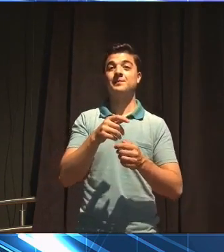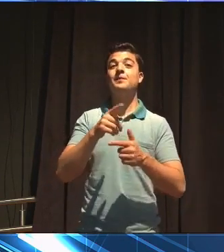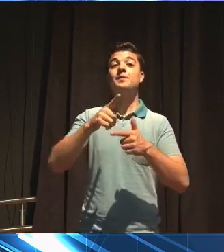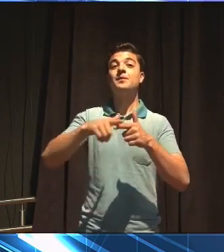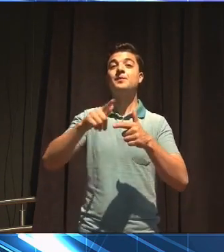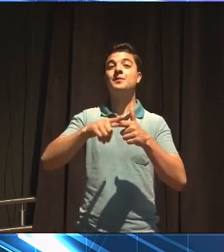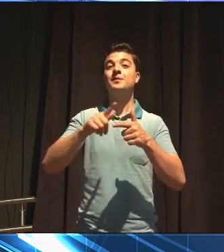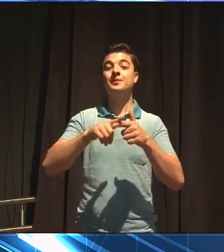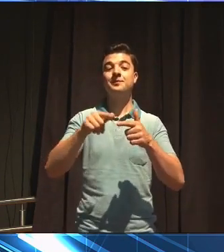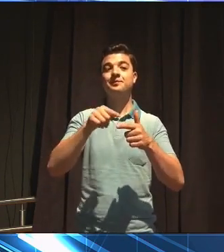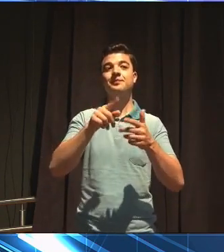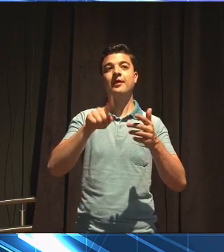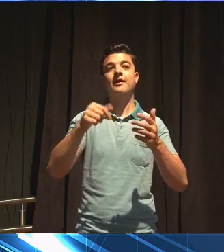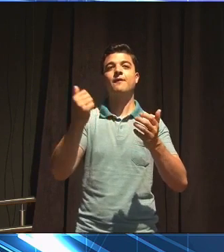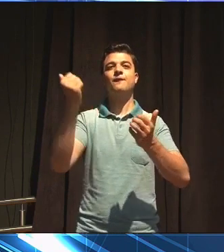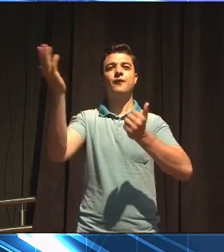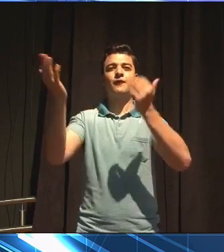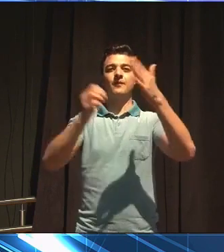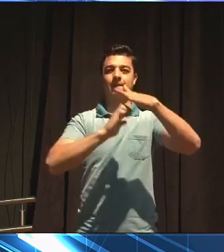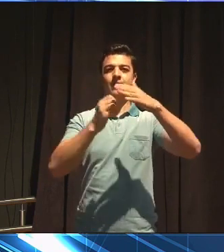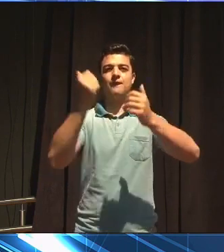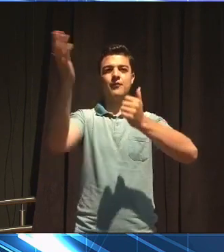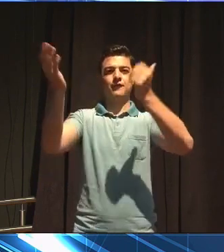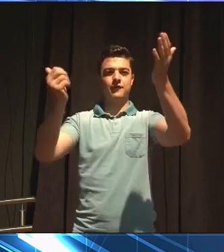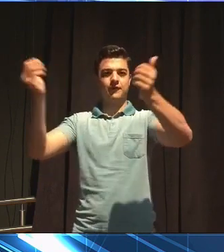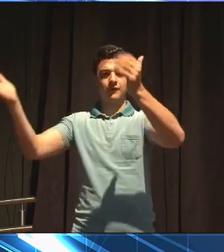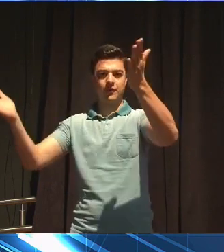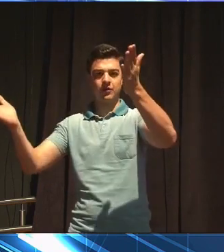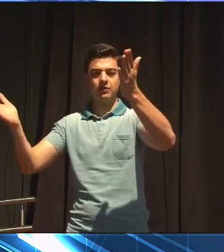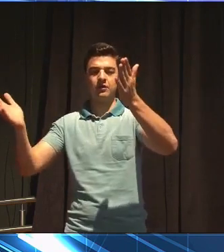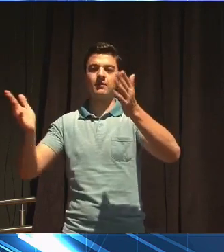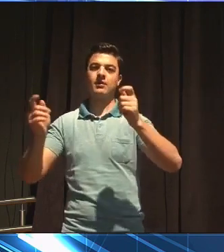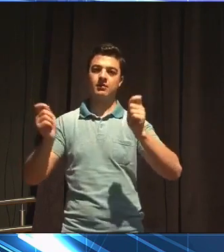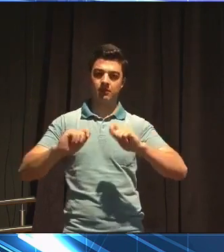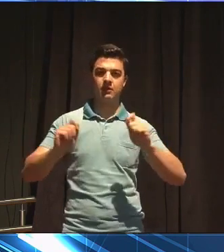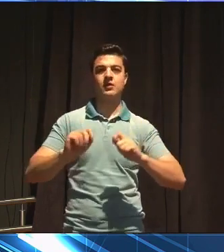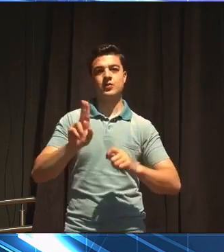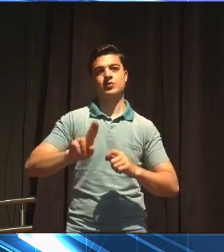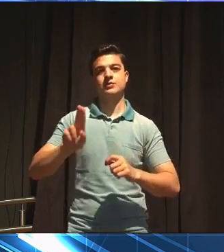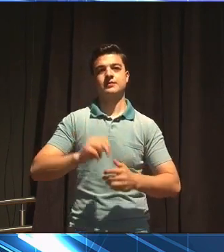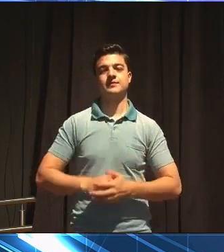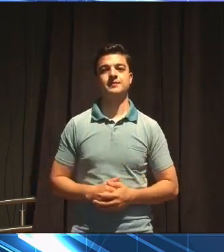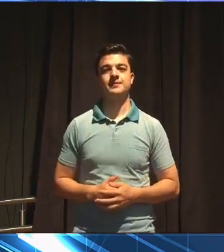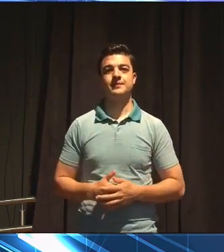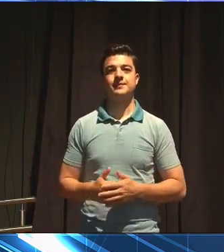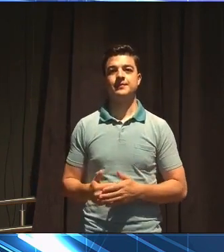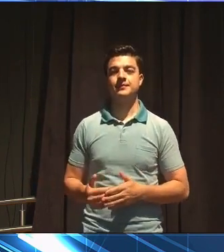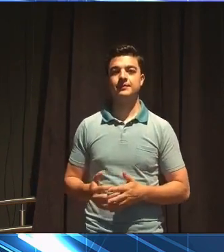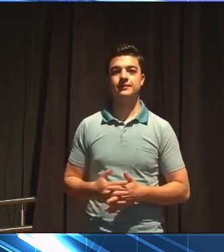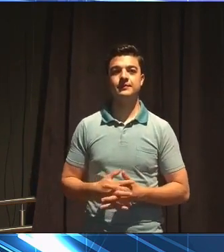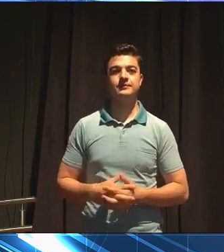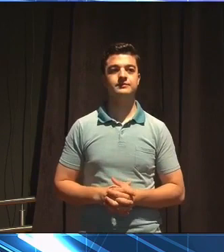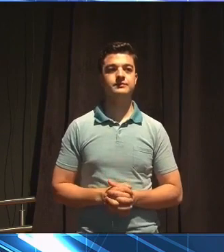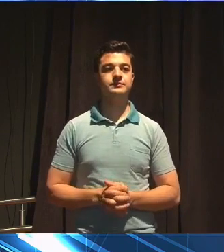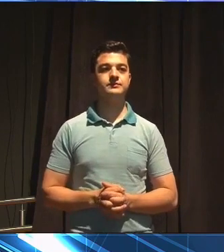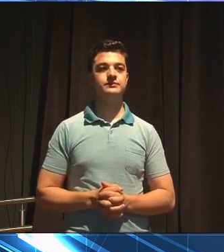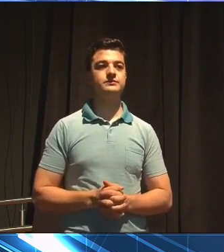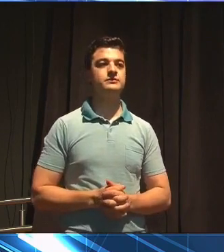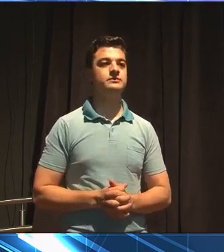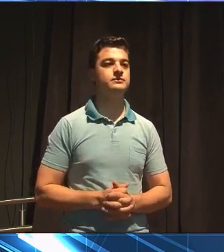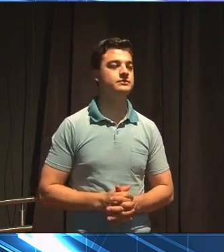Fora da empresa, através dos protocolos Open Edge Connect e OAuth2.